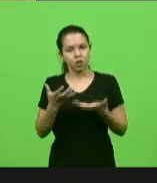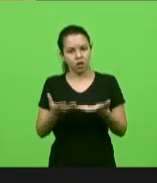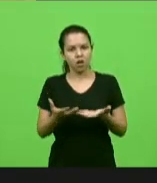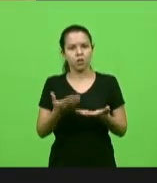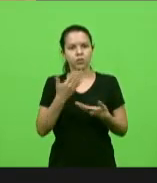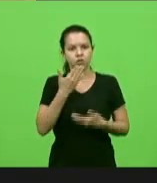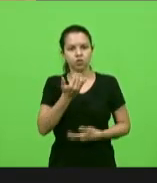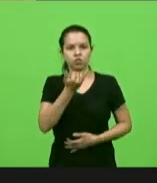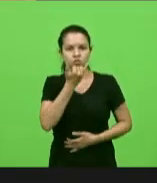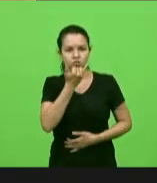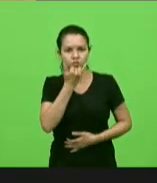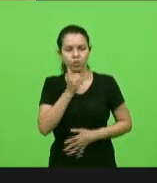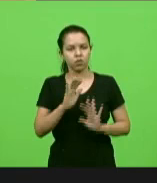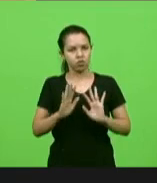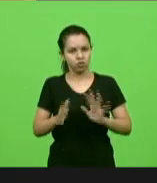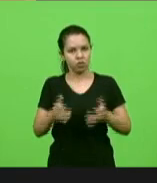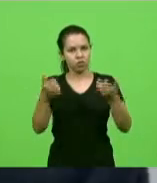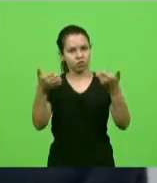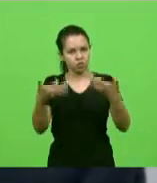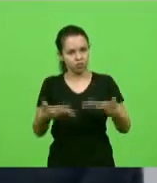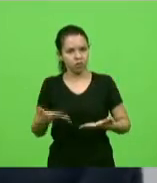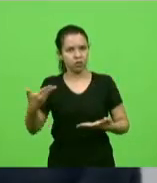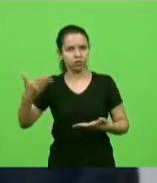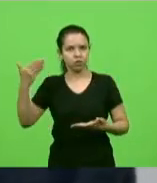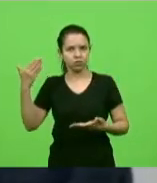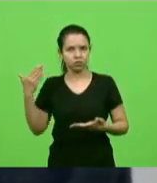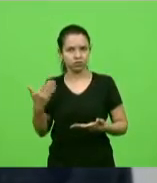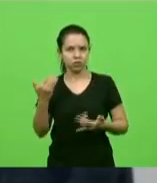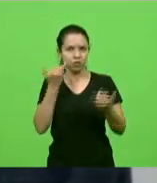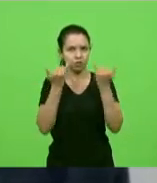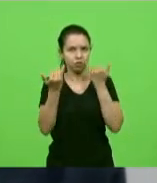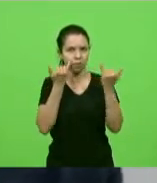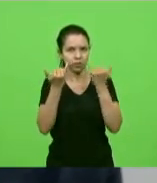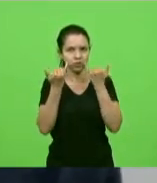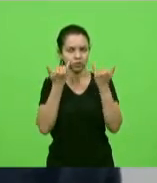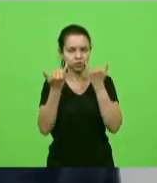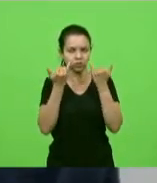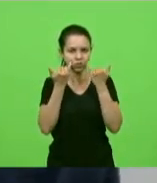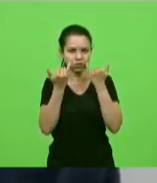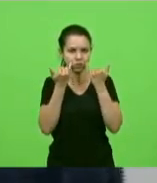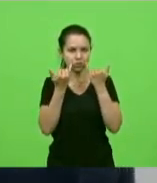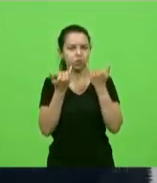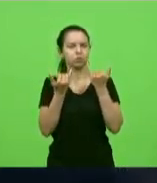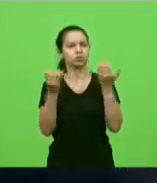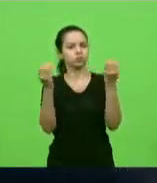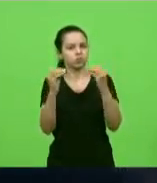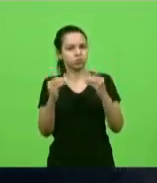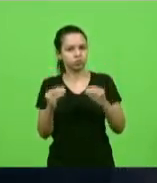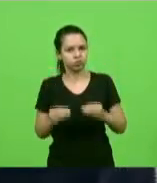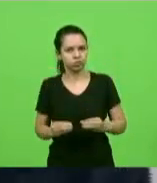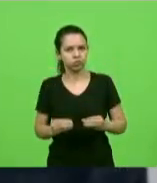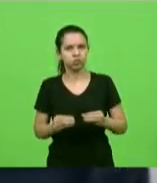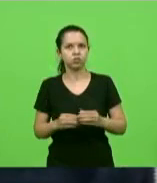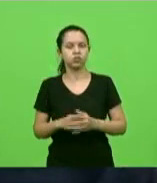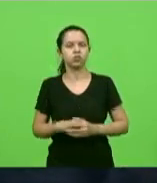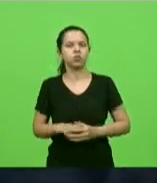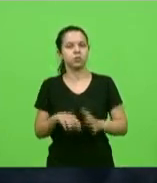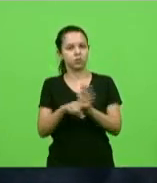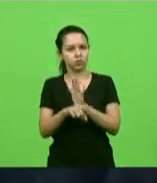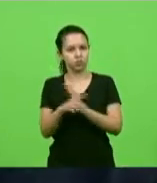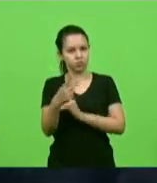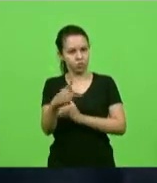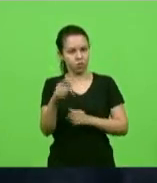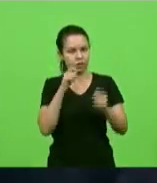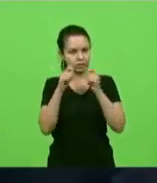eu já frisei anteriormente. A informação que foi nutrida, ainda consultado a vossa